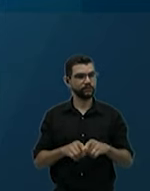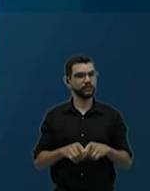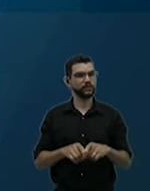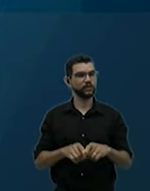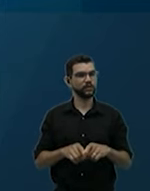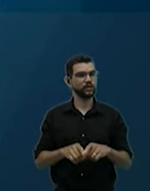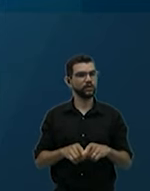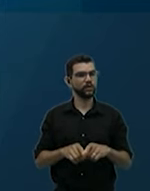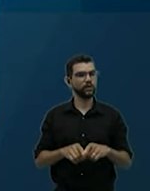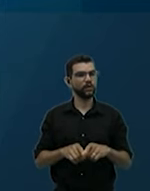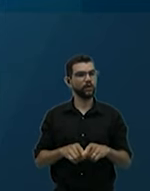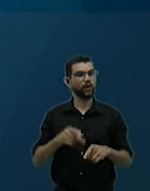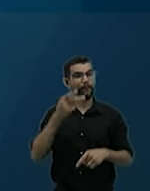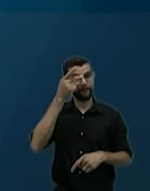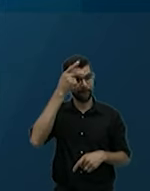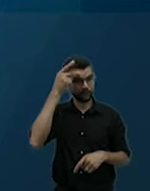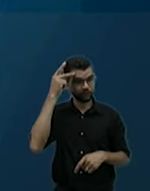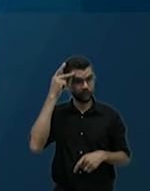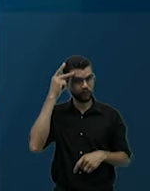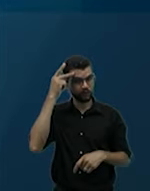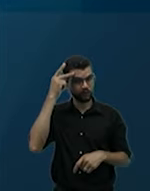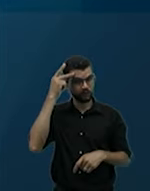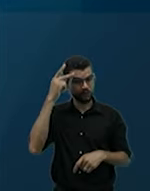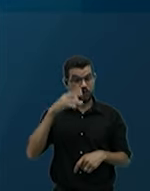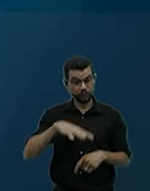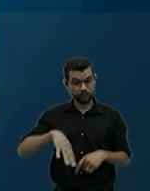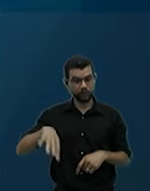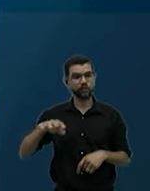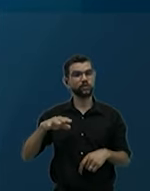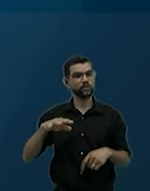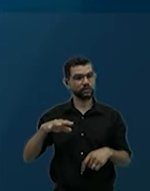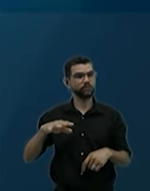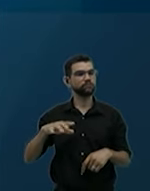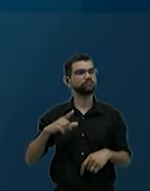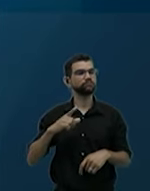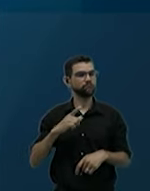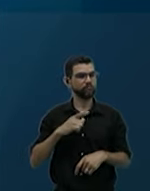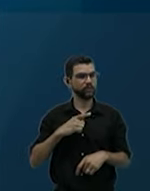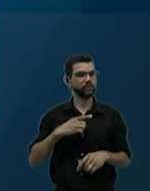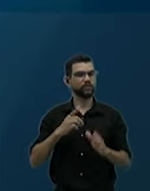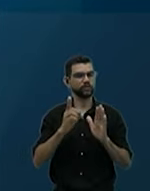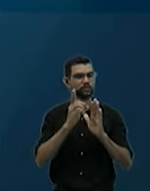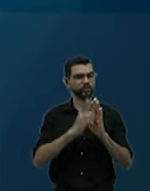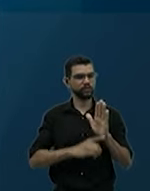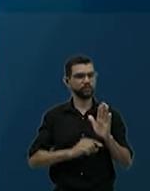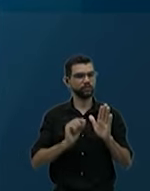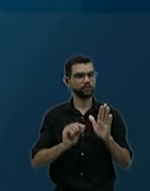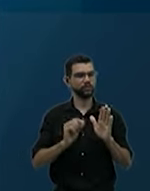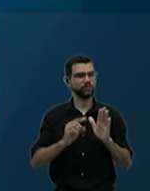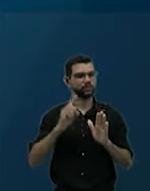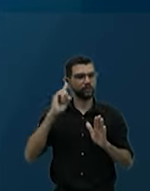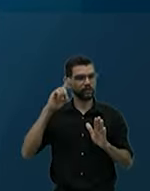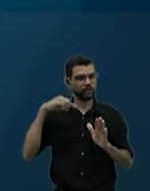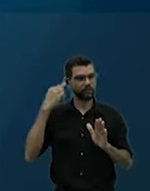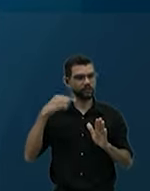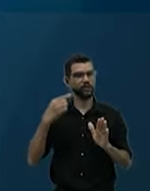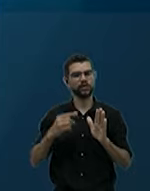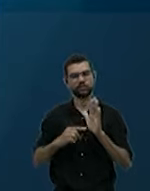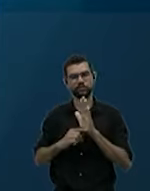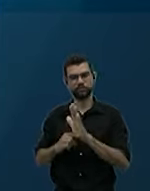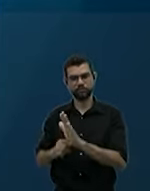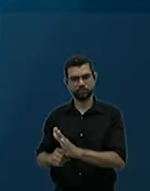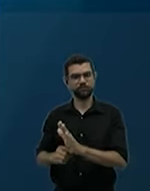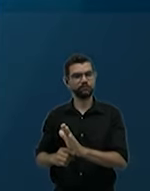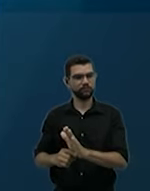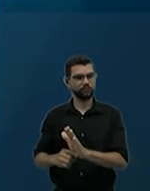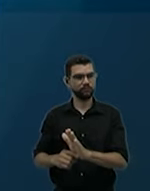prazo razoável, uma decisão de mérito justa e efetiva. E parece que o